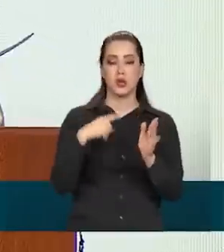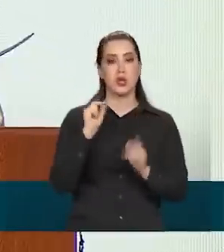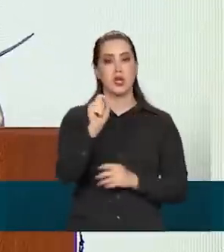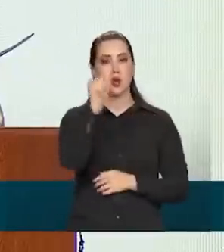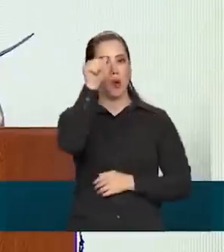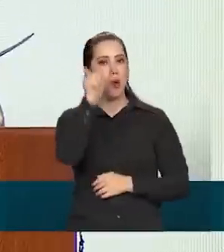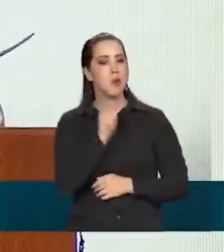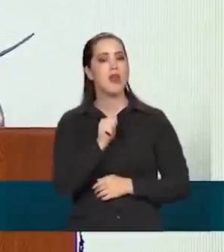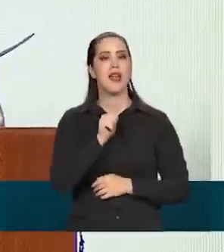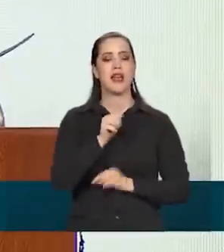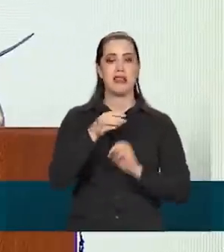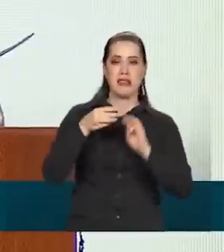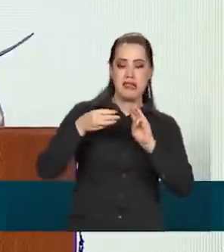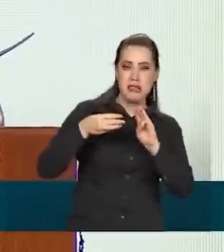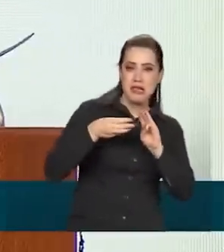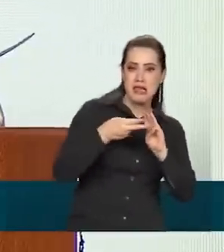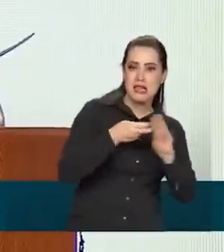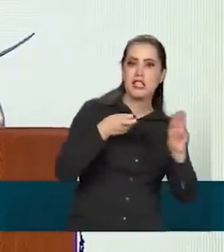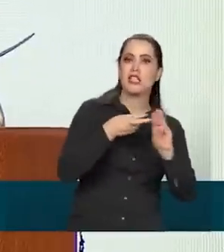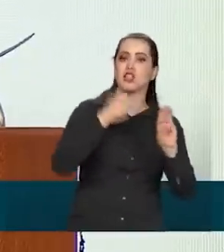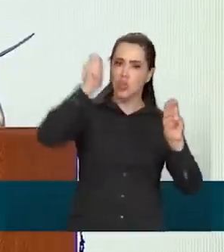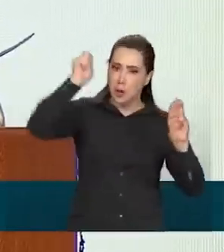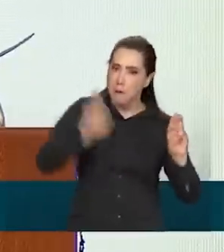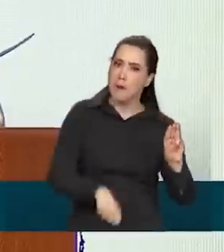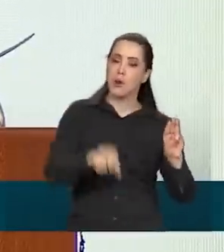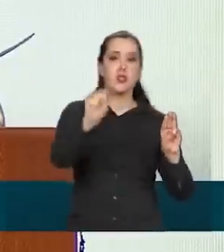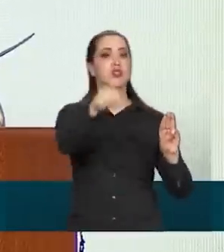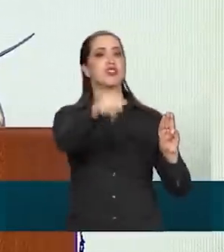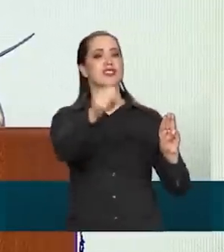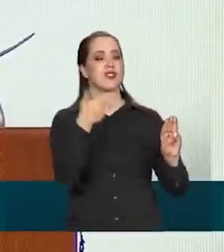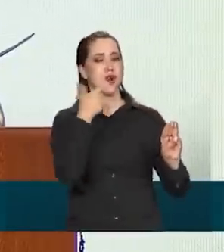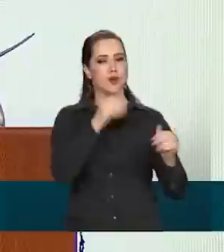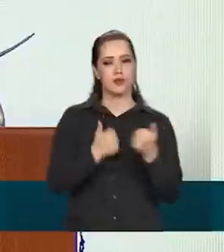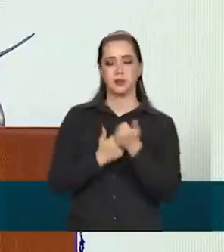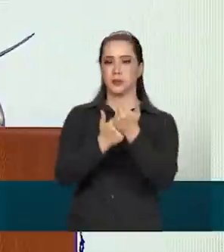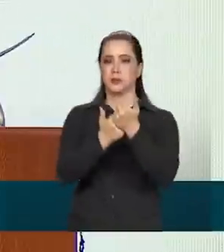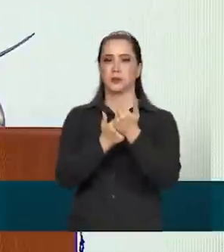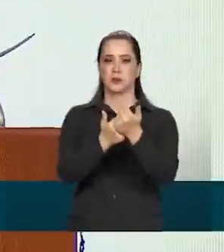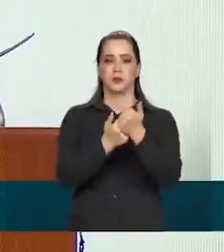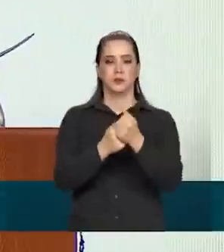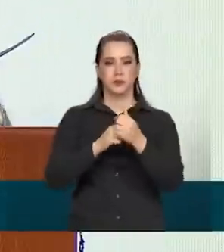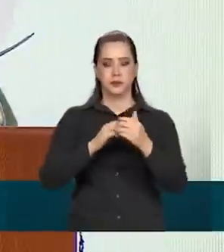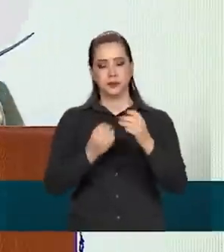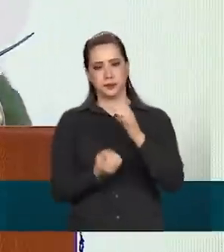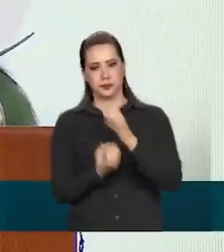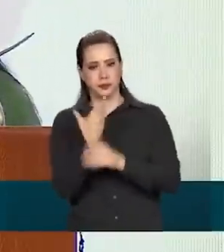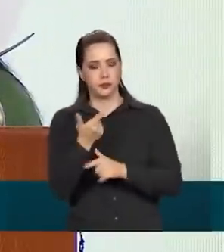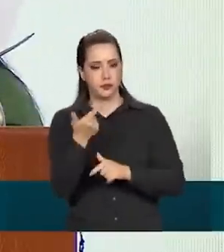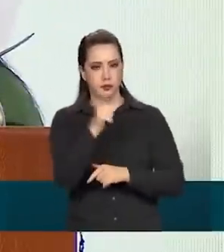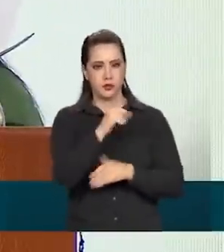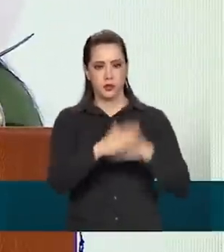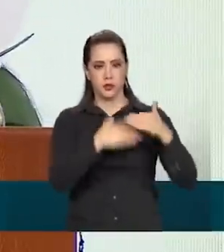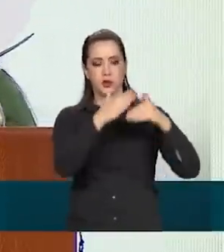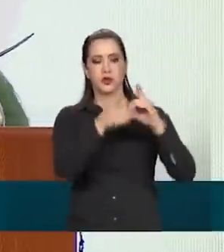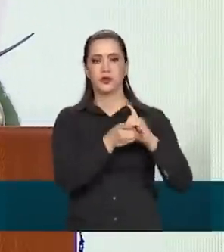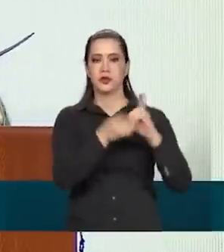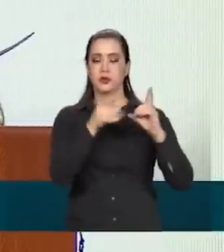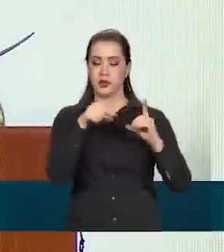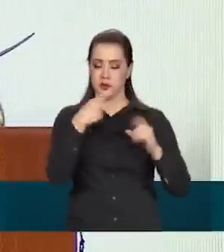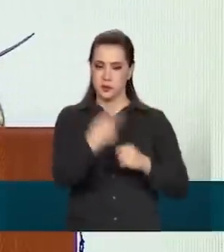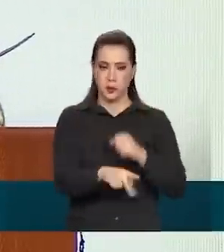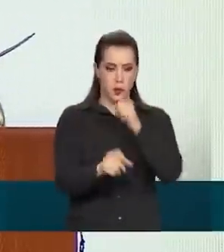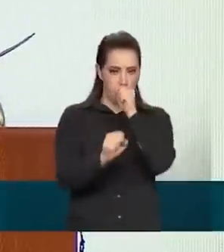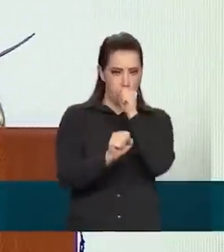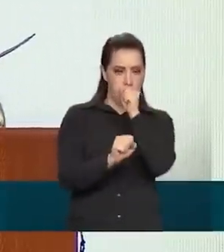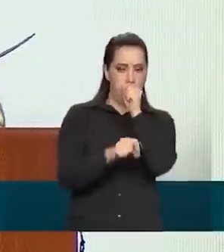uma mulher indígena é plenamente capaz de contribuir com a reconstrução da democracia neste